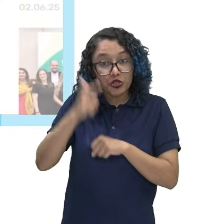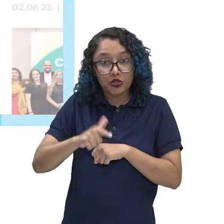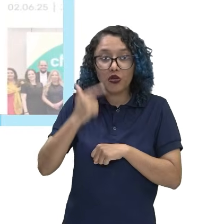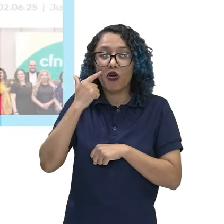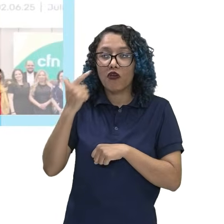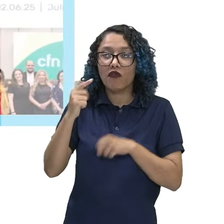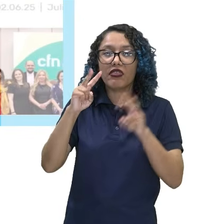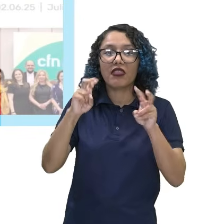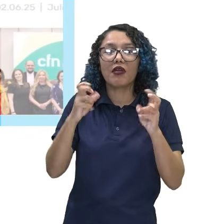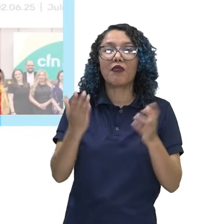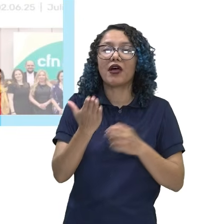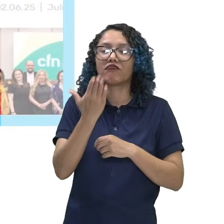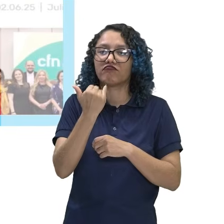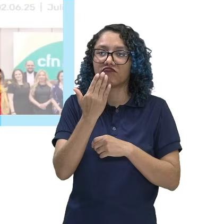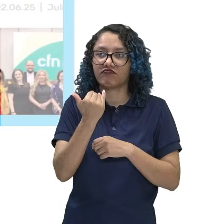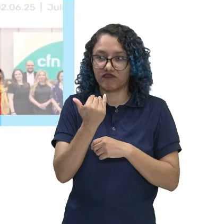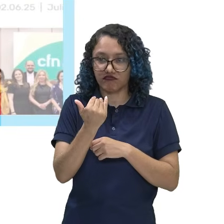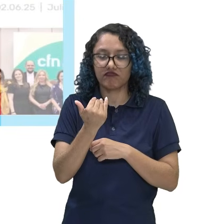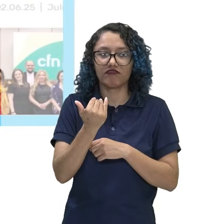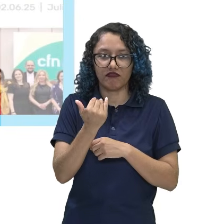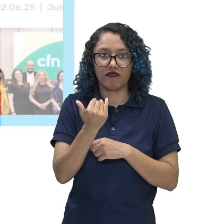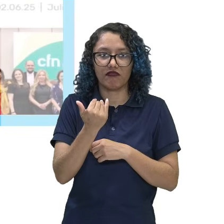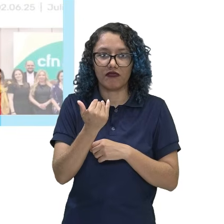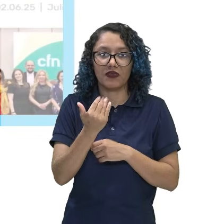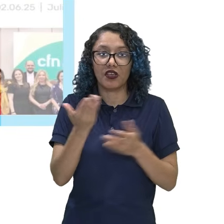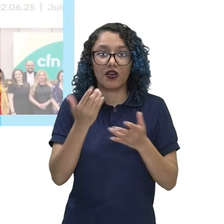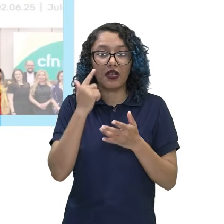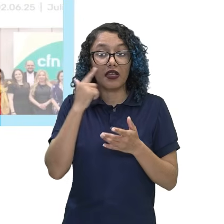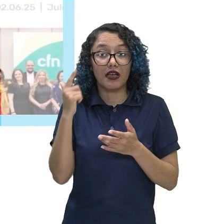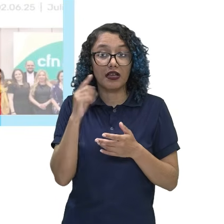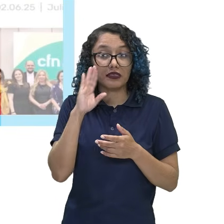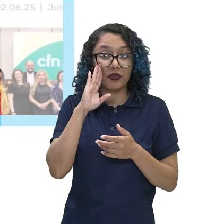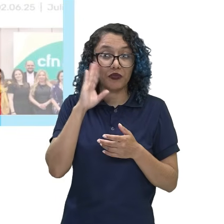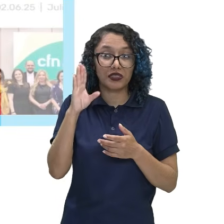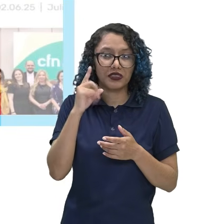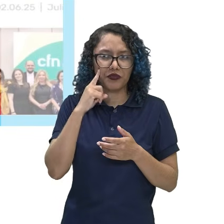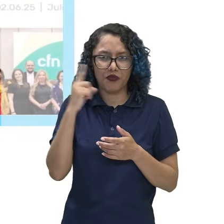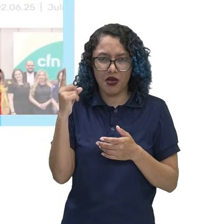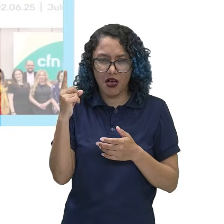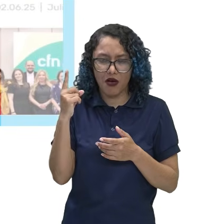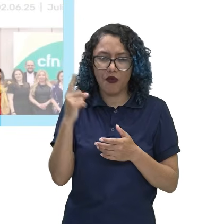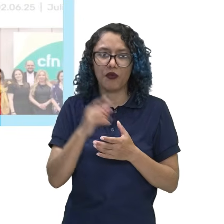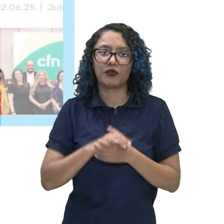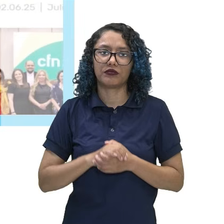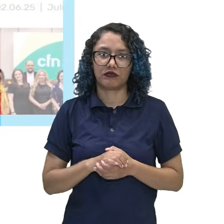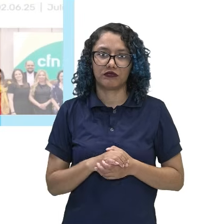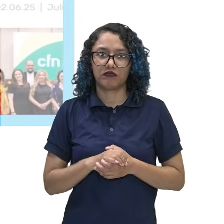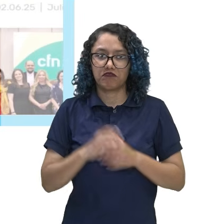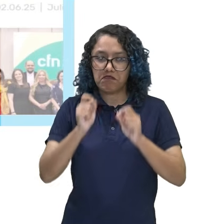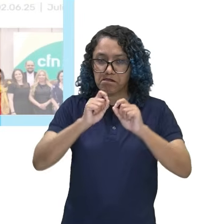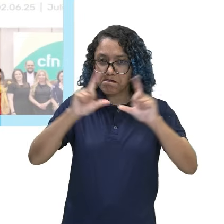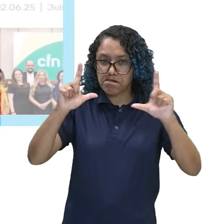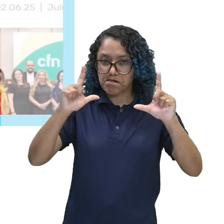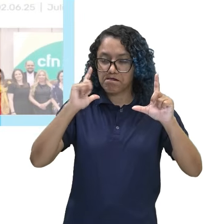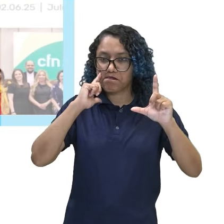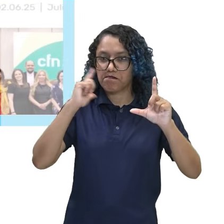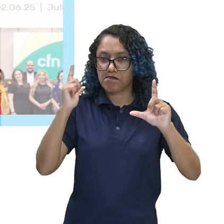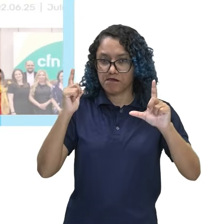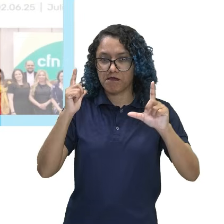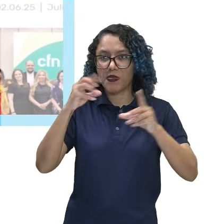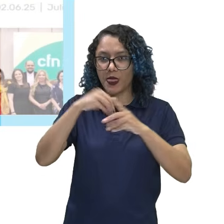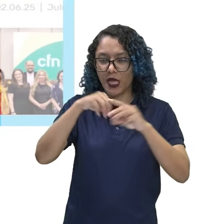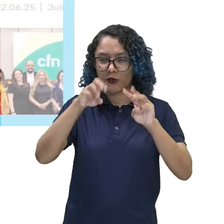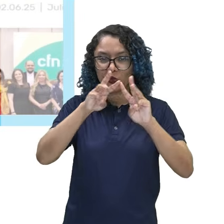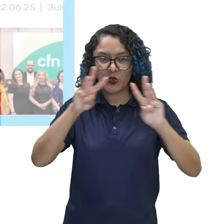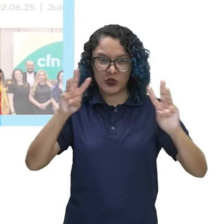caso desta, ela está central, está em tamanho maior, inclusive, nesta página